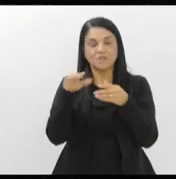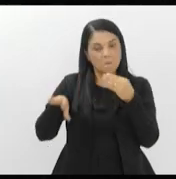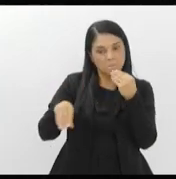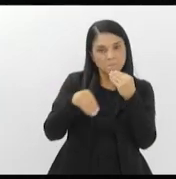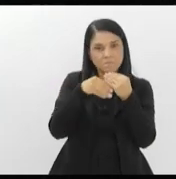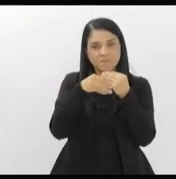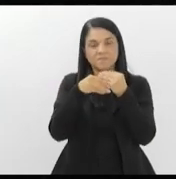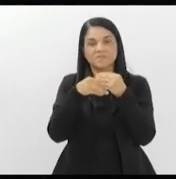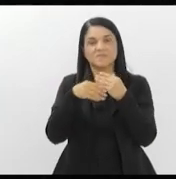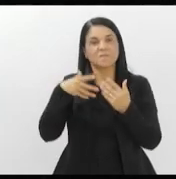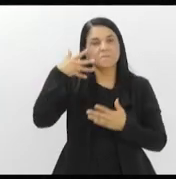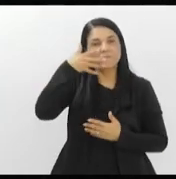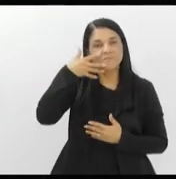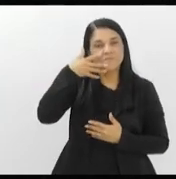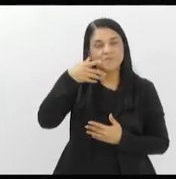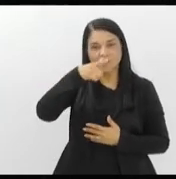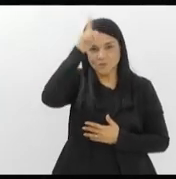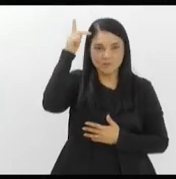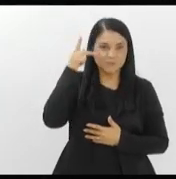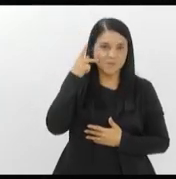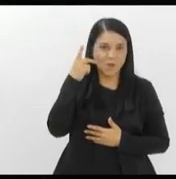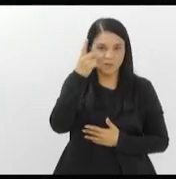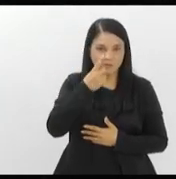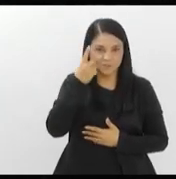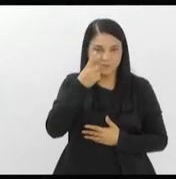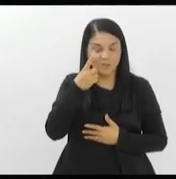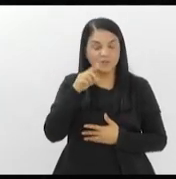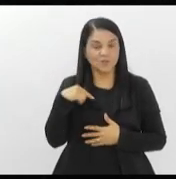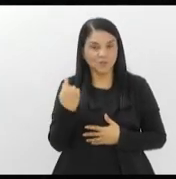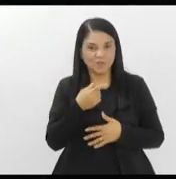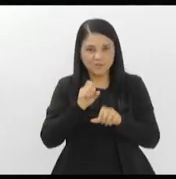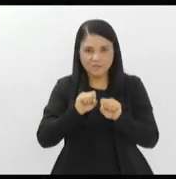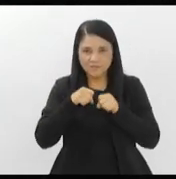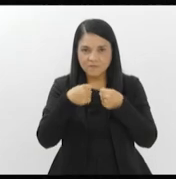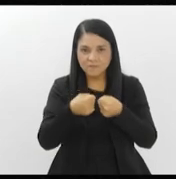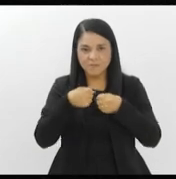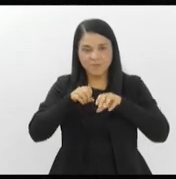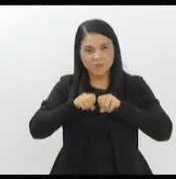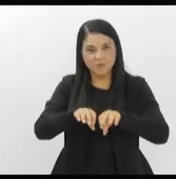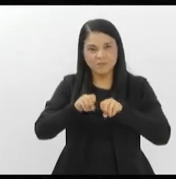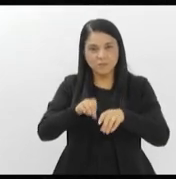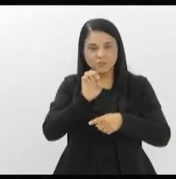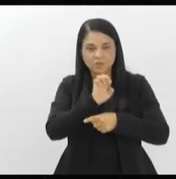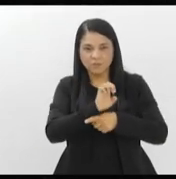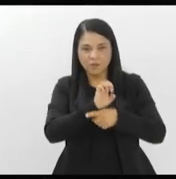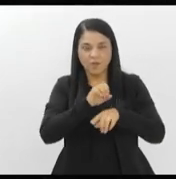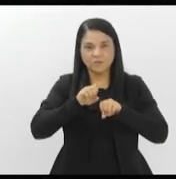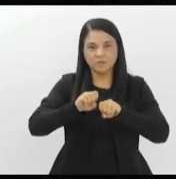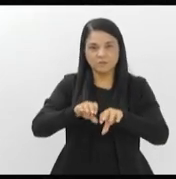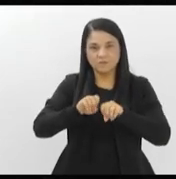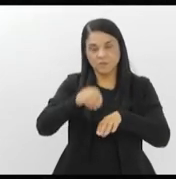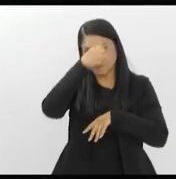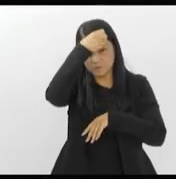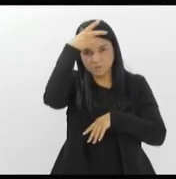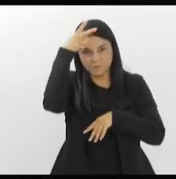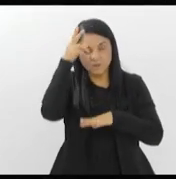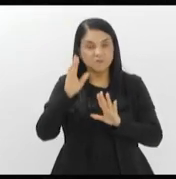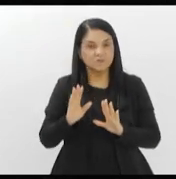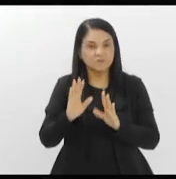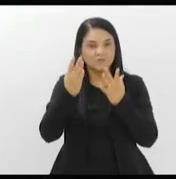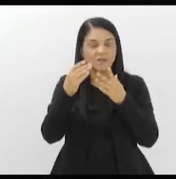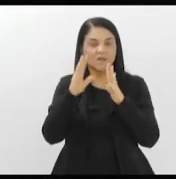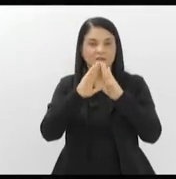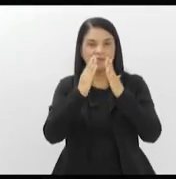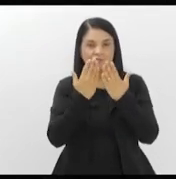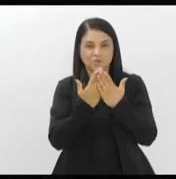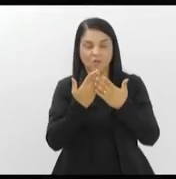deputado Luiz Paulo e nós que fazemos uma defesa incansável da educação estadual, da educação municipal, saudar aqui a